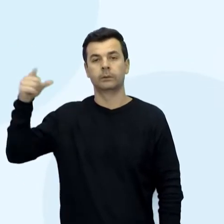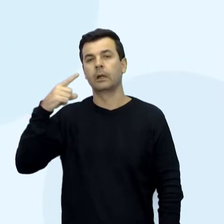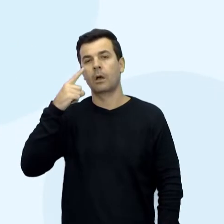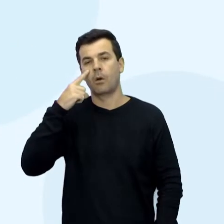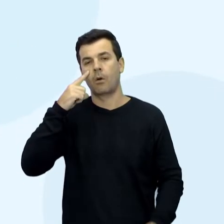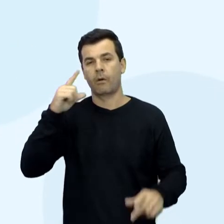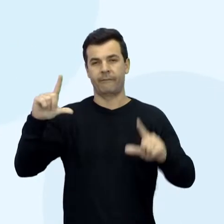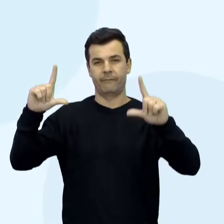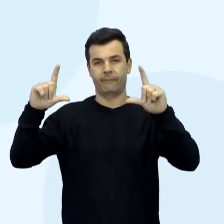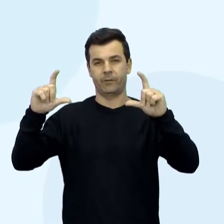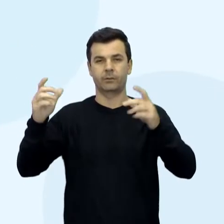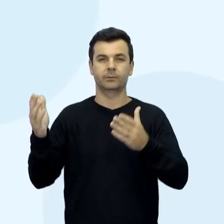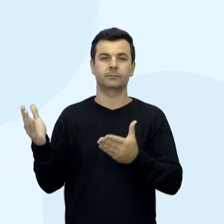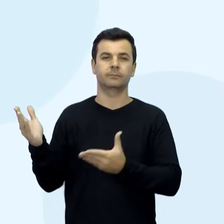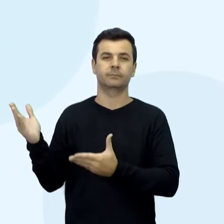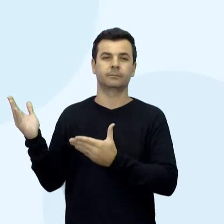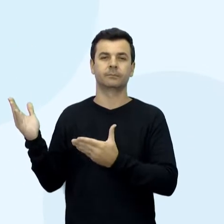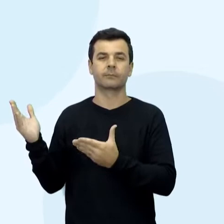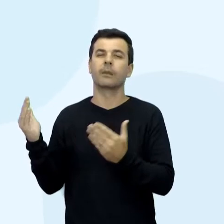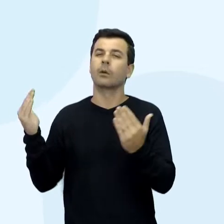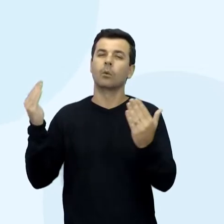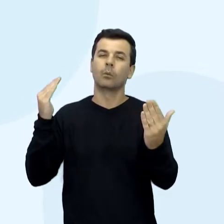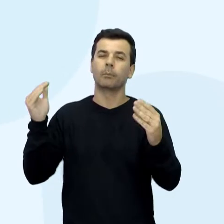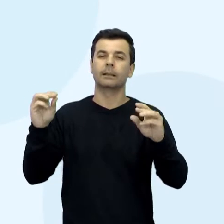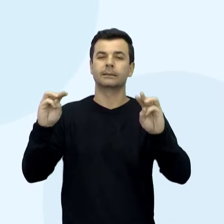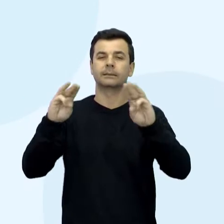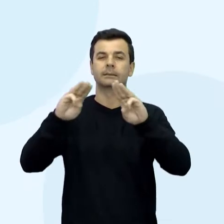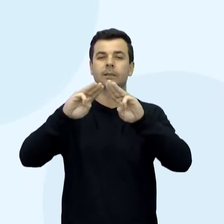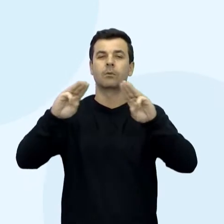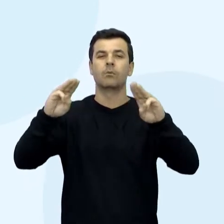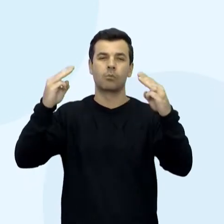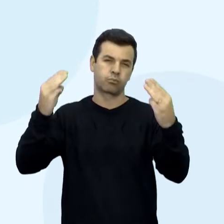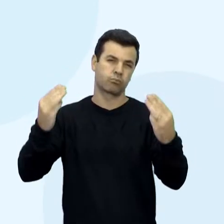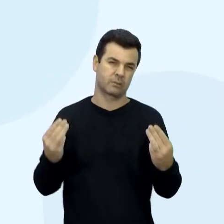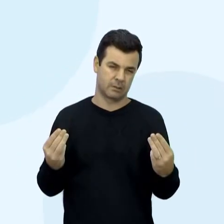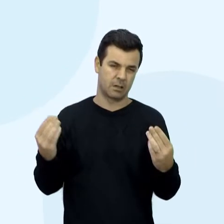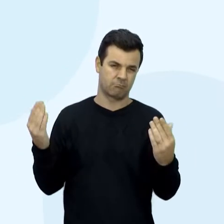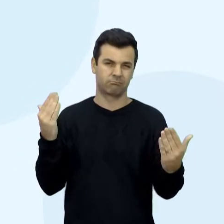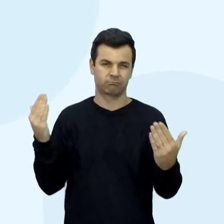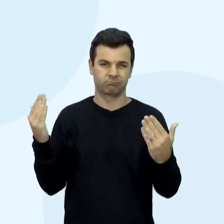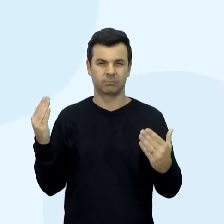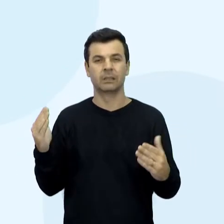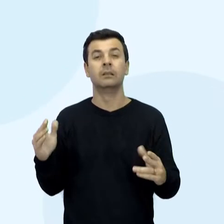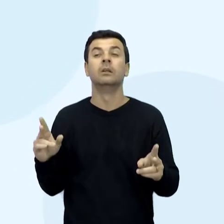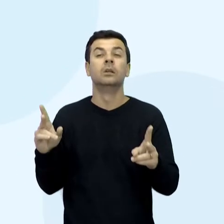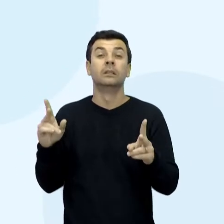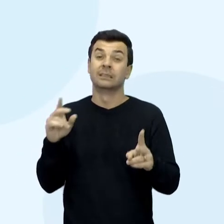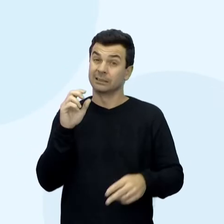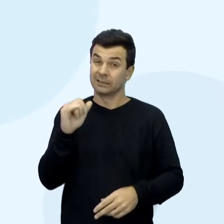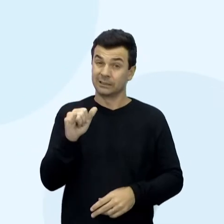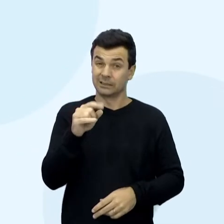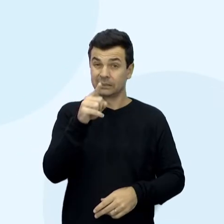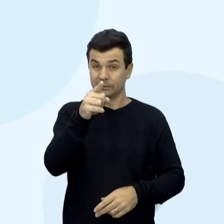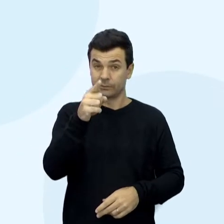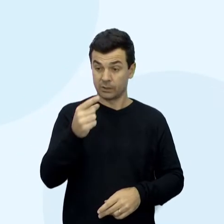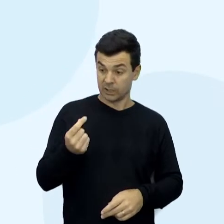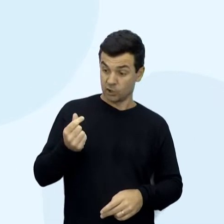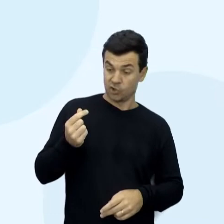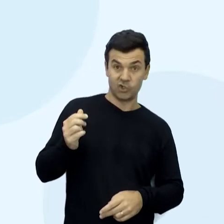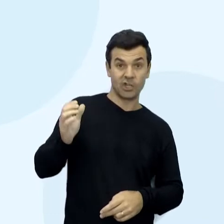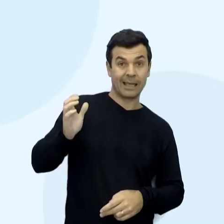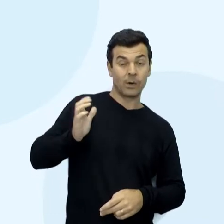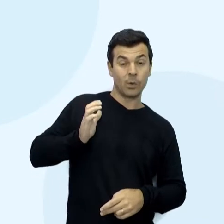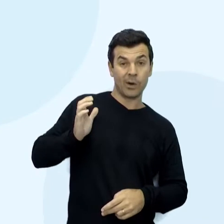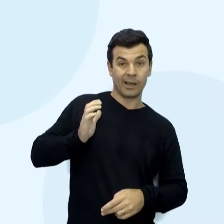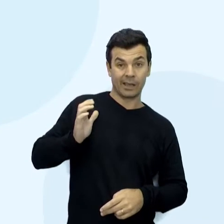um museu, tá, gente? Eram os gabinetes de curiosidades. Se você fosse uma pessoa muito rica no período moderno,